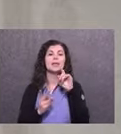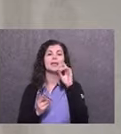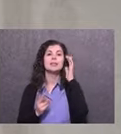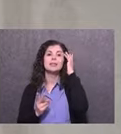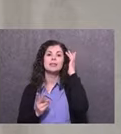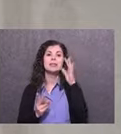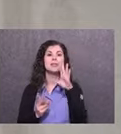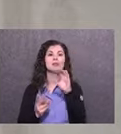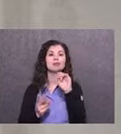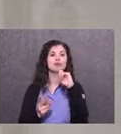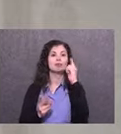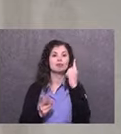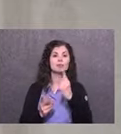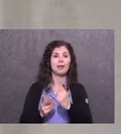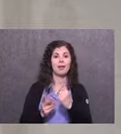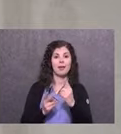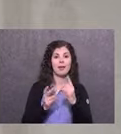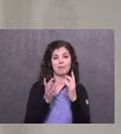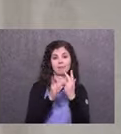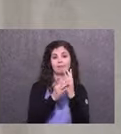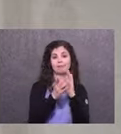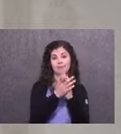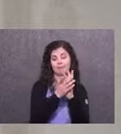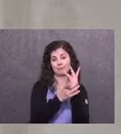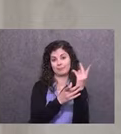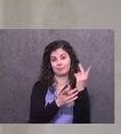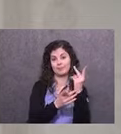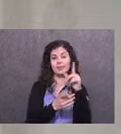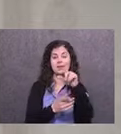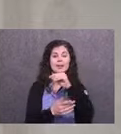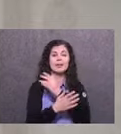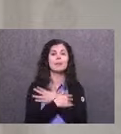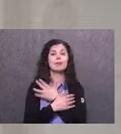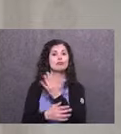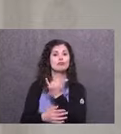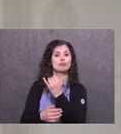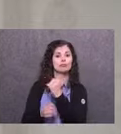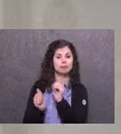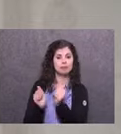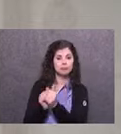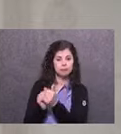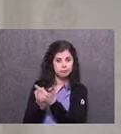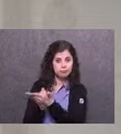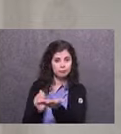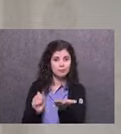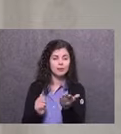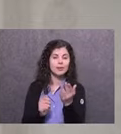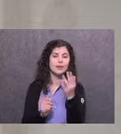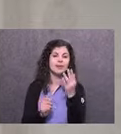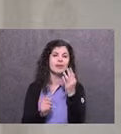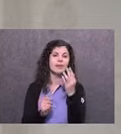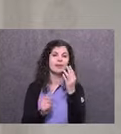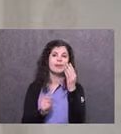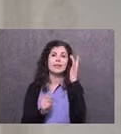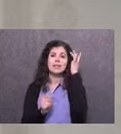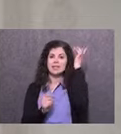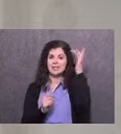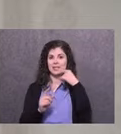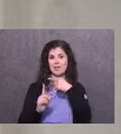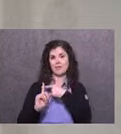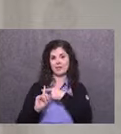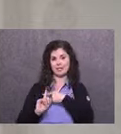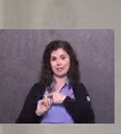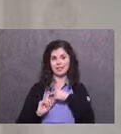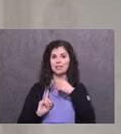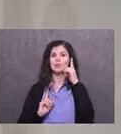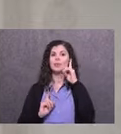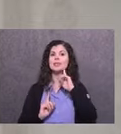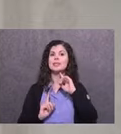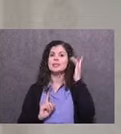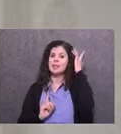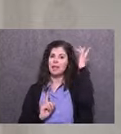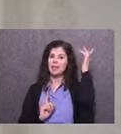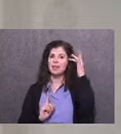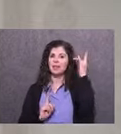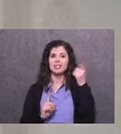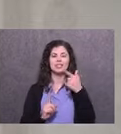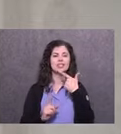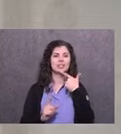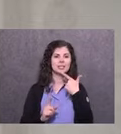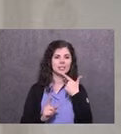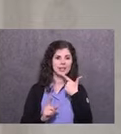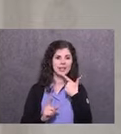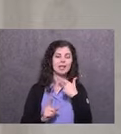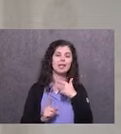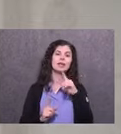esposo, os bem-aventurados apóstolos, São Francisco e Jacinta e todos os